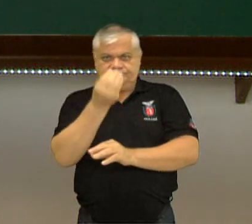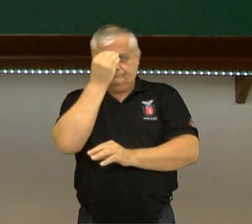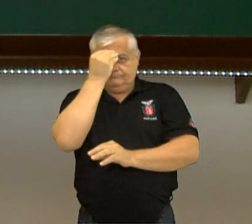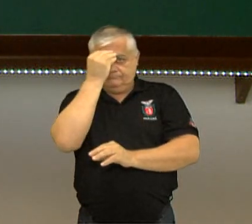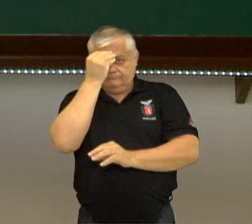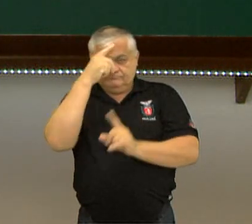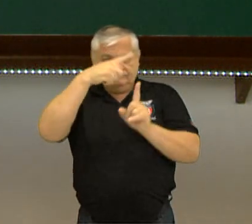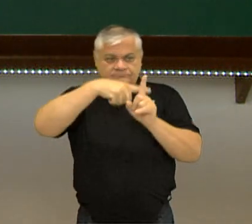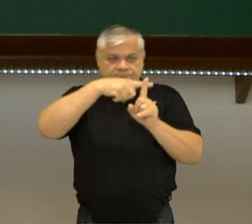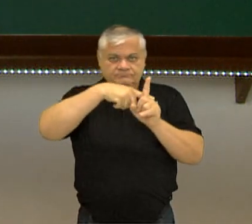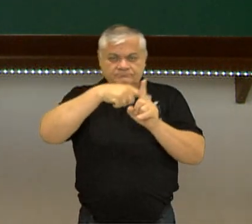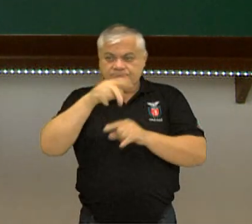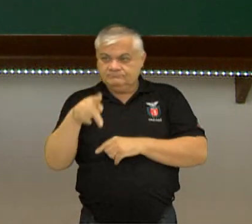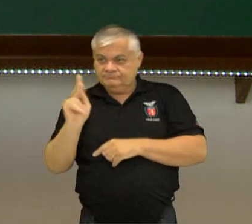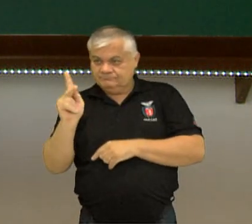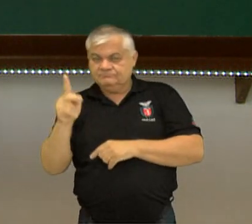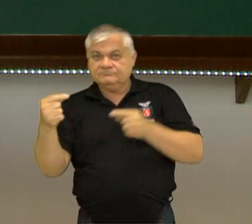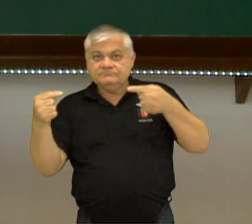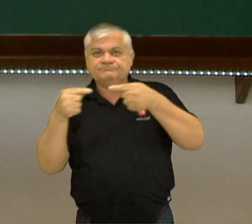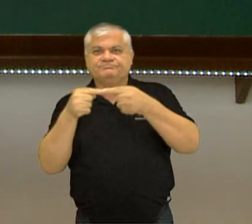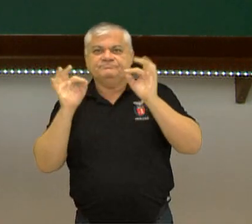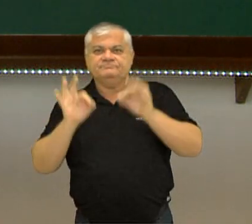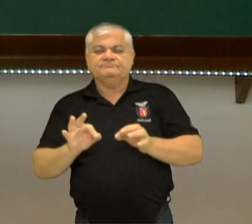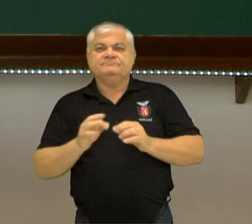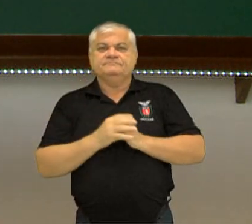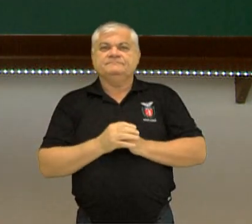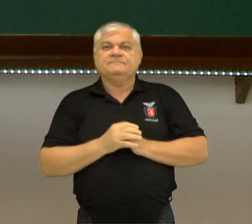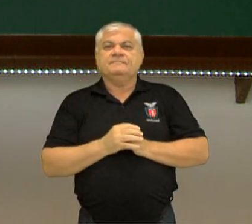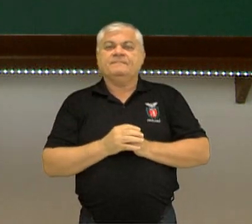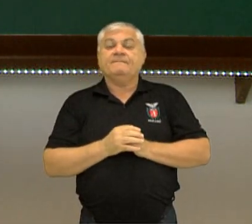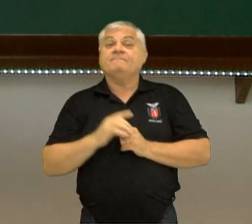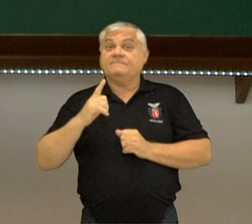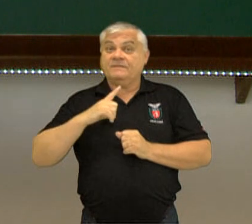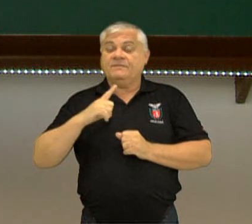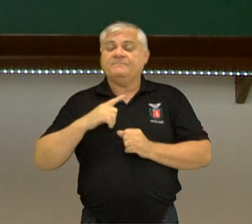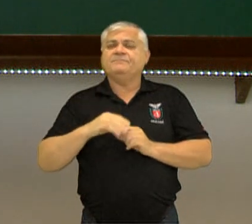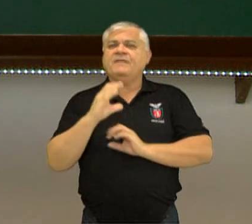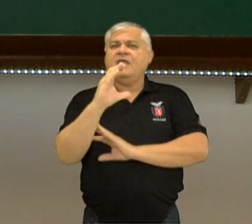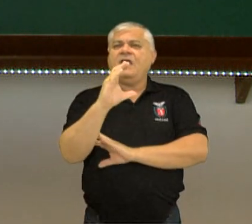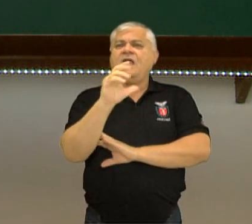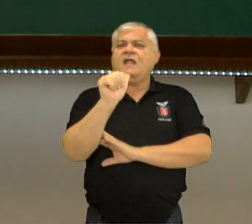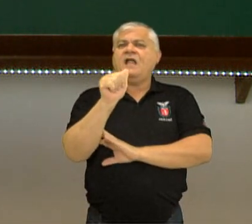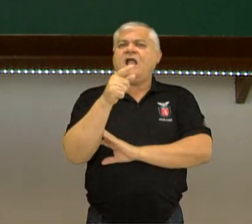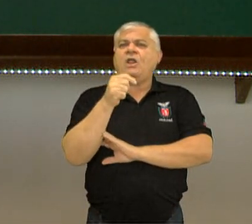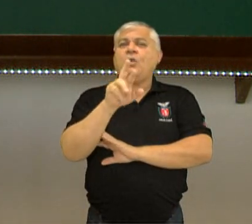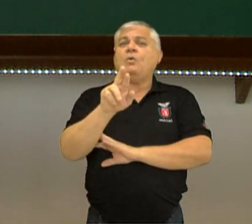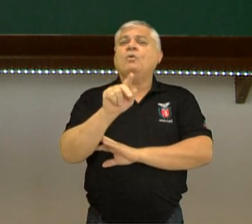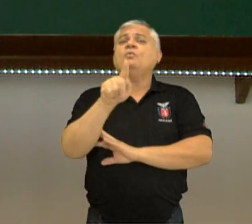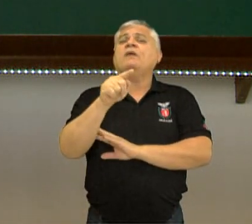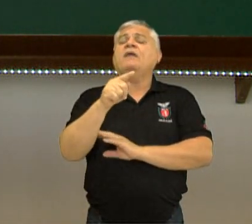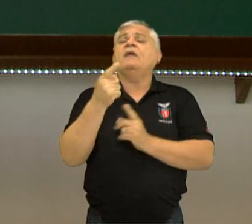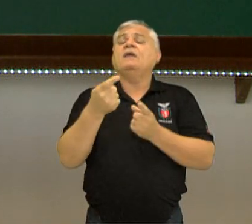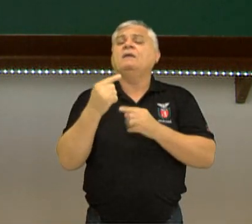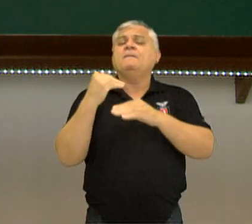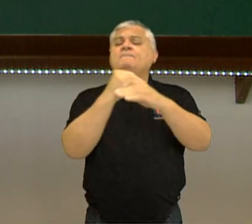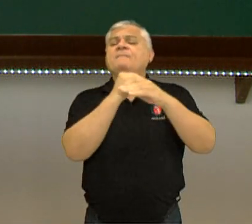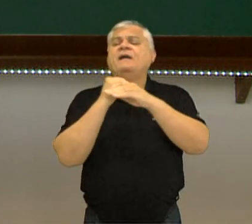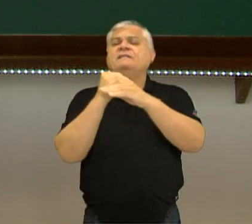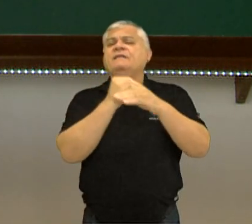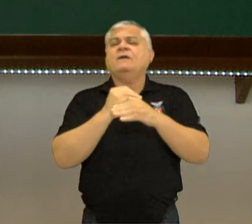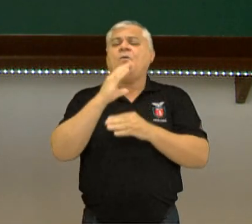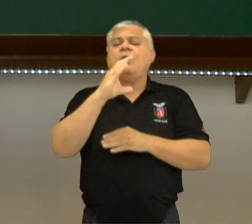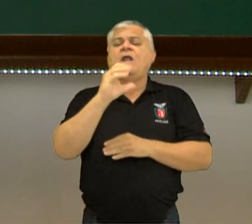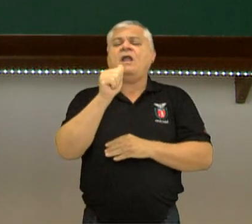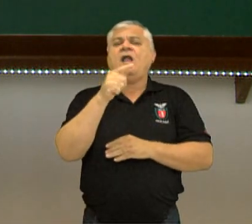Quero aproveitar ainda, vamos aproveitar para falar ainda do calor. O padrão, a unidade padrão de medida no sistema